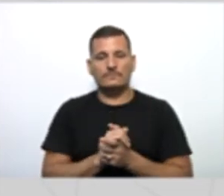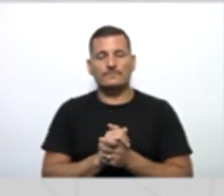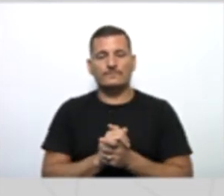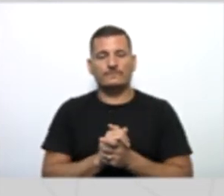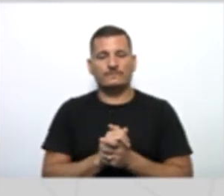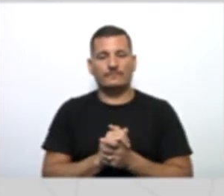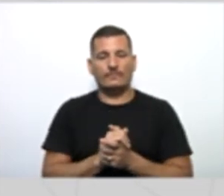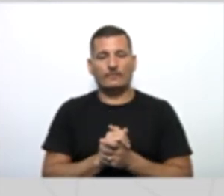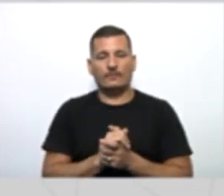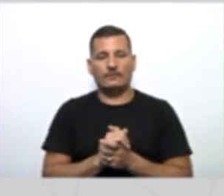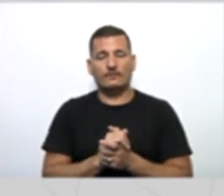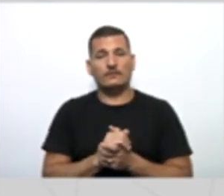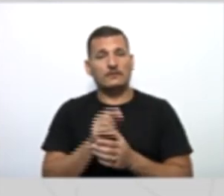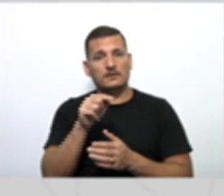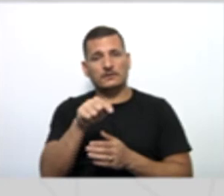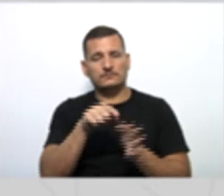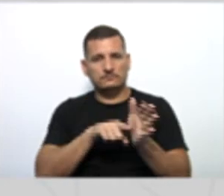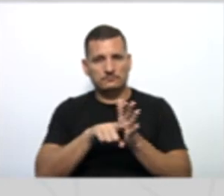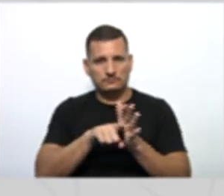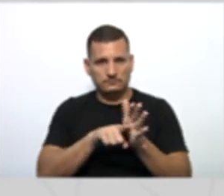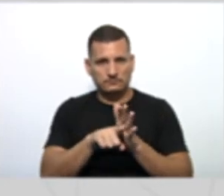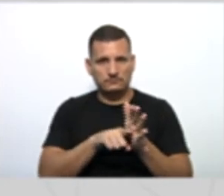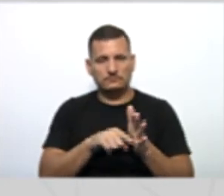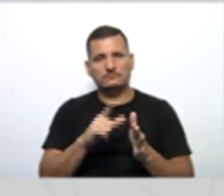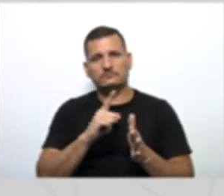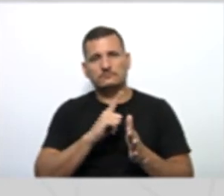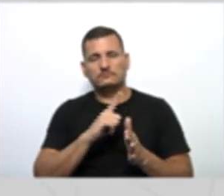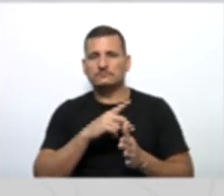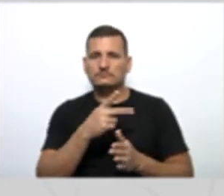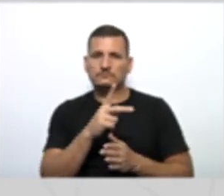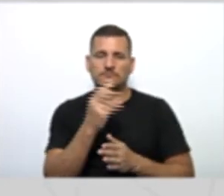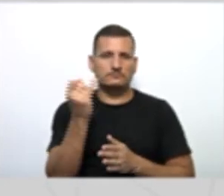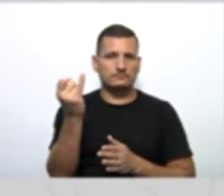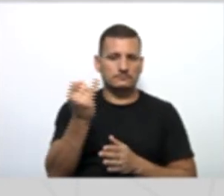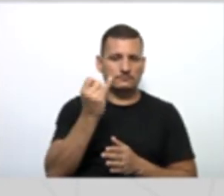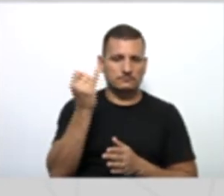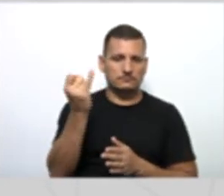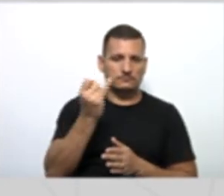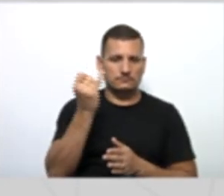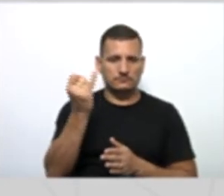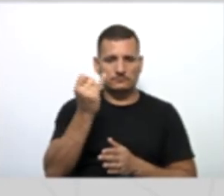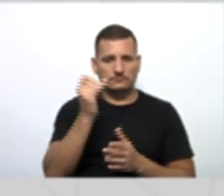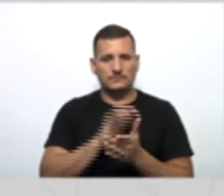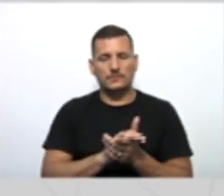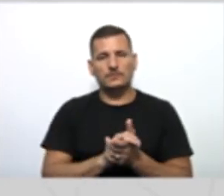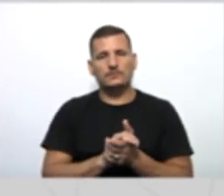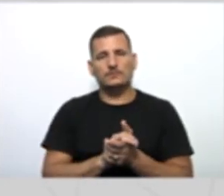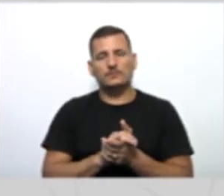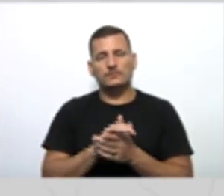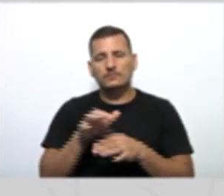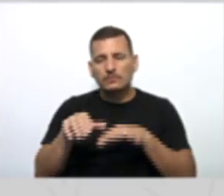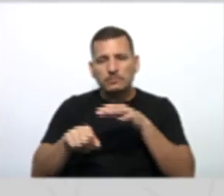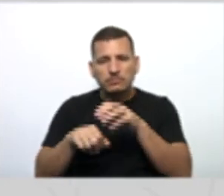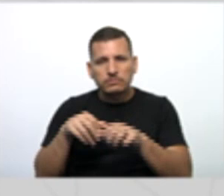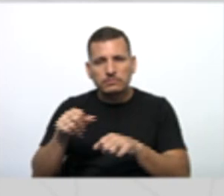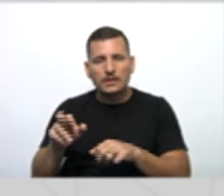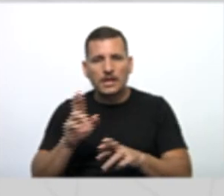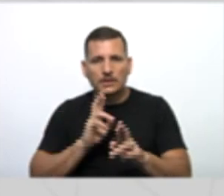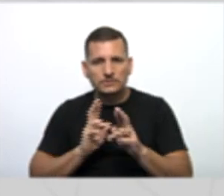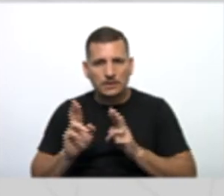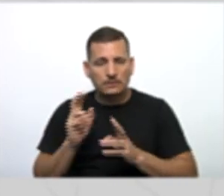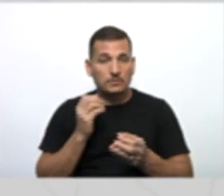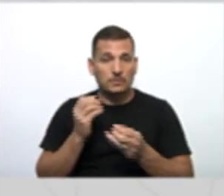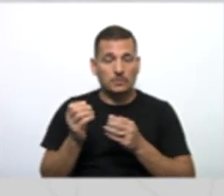seria, essa pesquisa tem sua importância ao buscar obter resultados com relação às